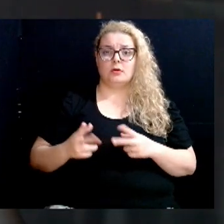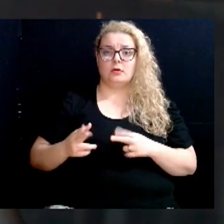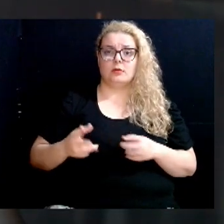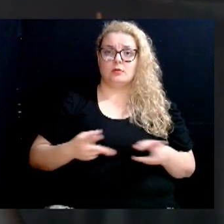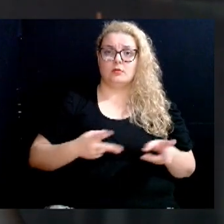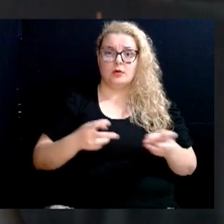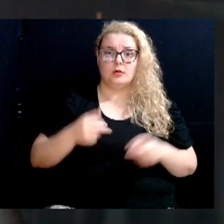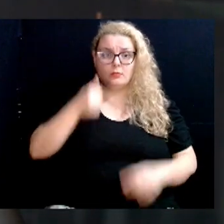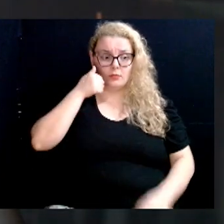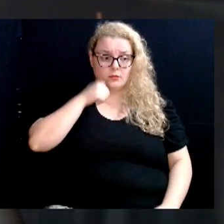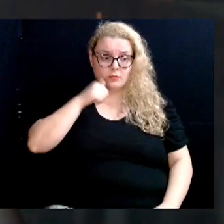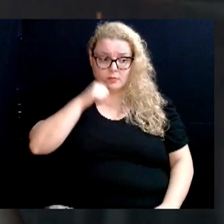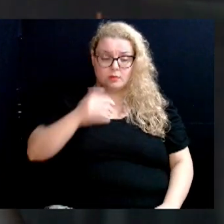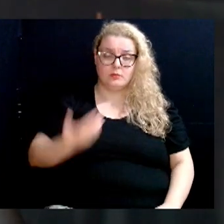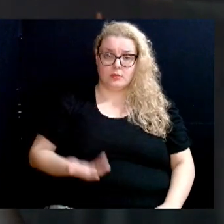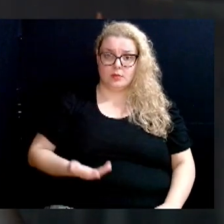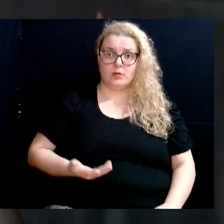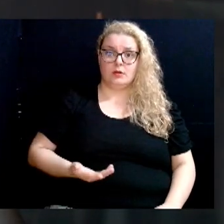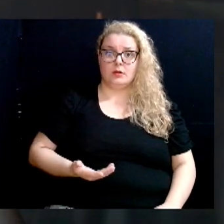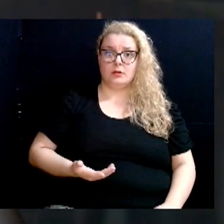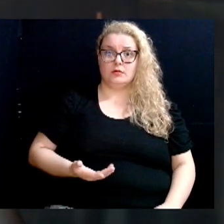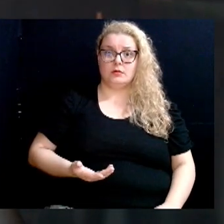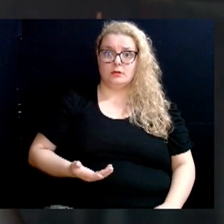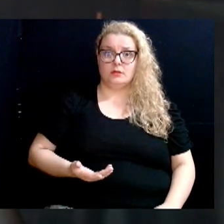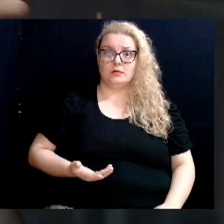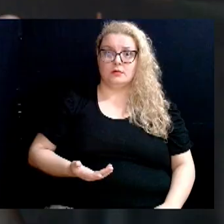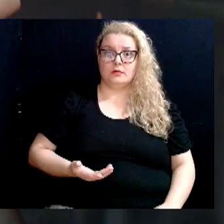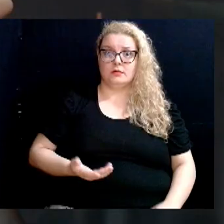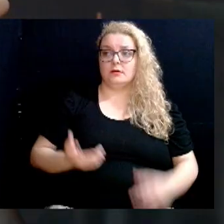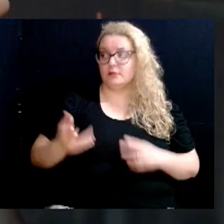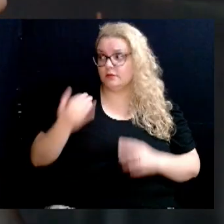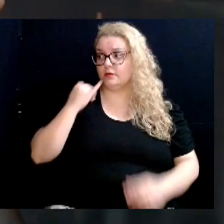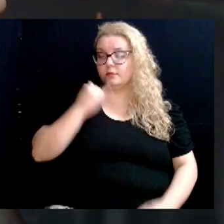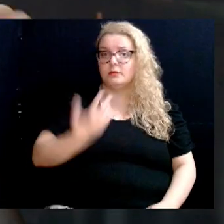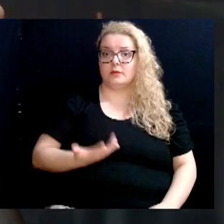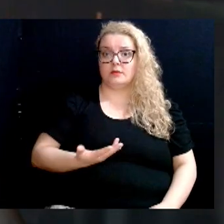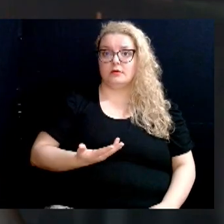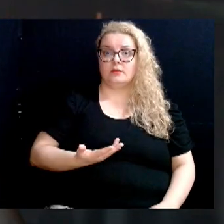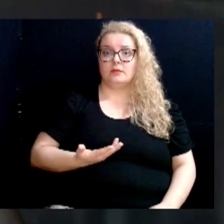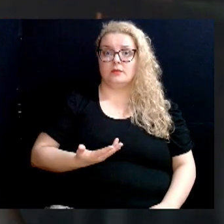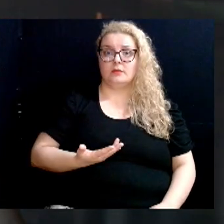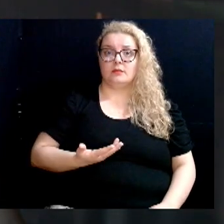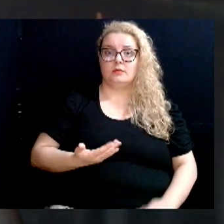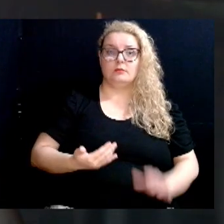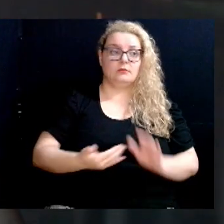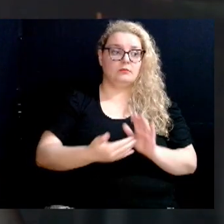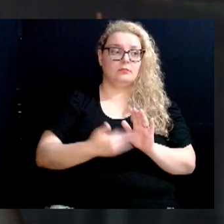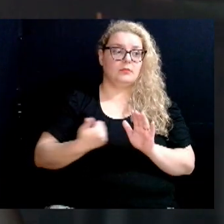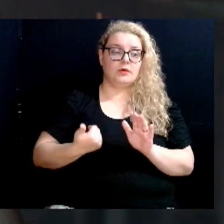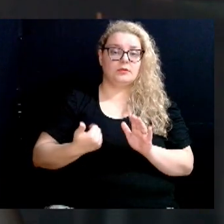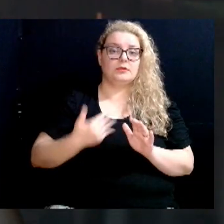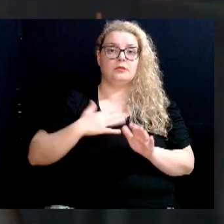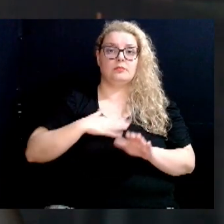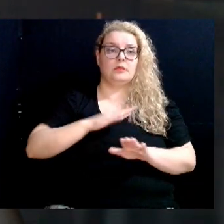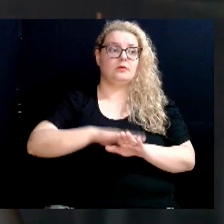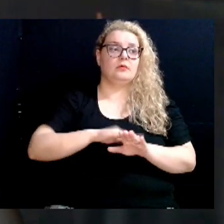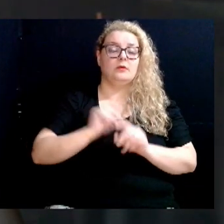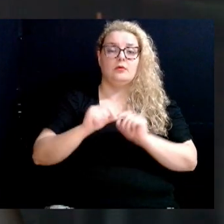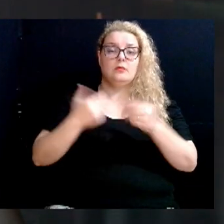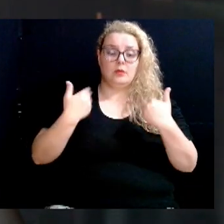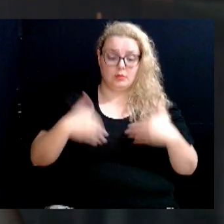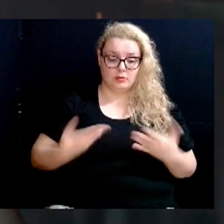mulher que, é isso que você falou, né? Tirou minha função, o que eu sou? Só que por mais que exista ali